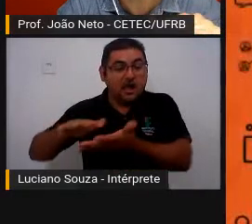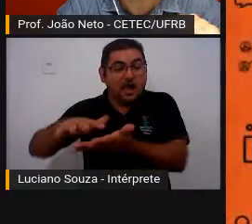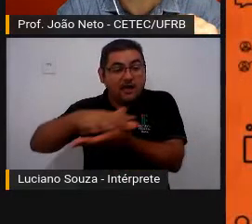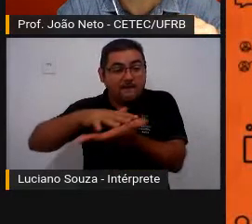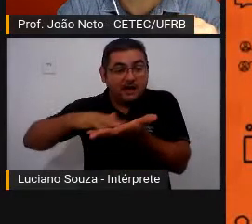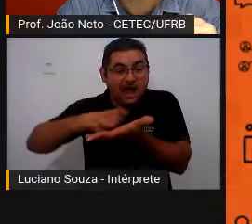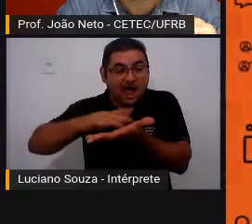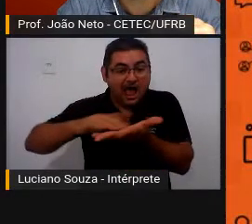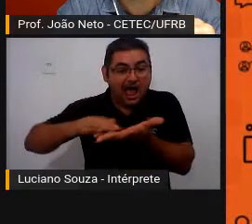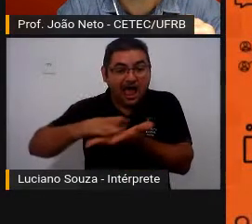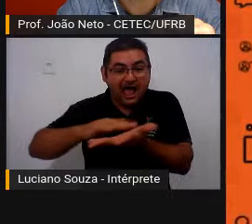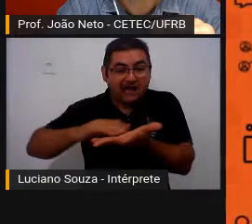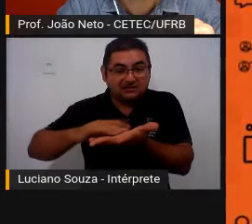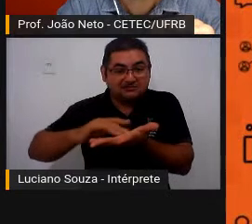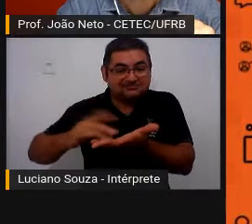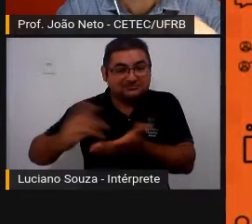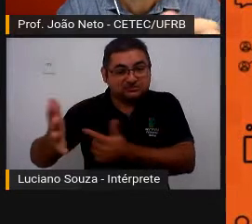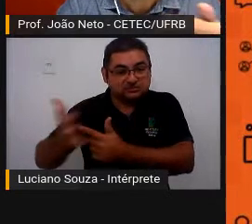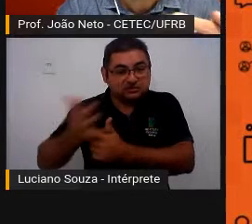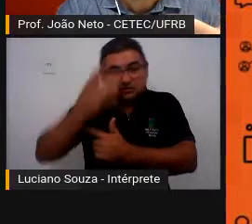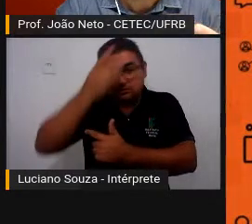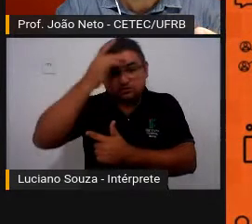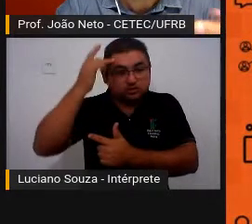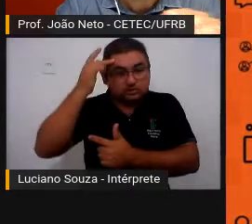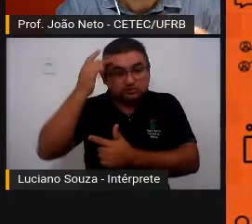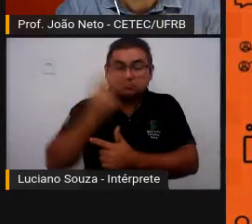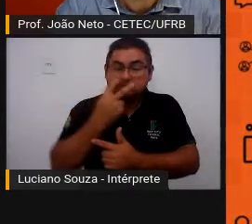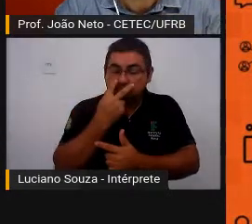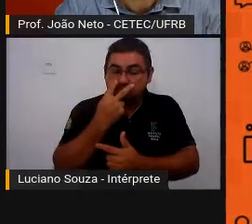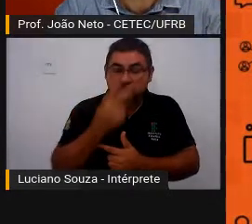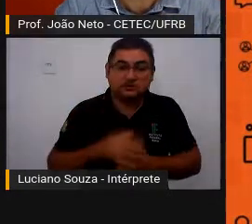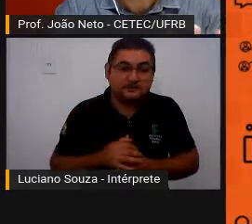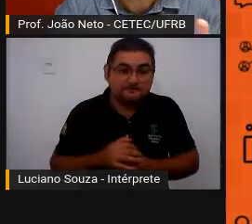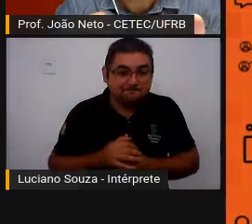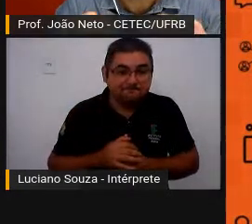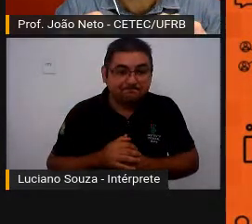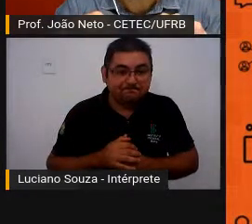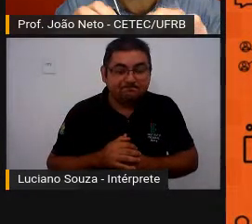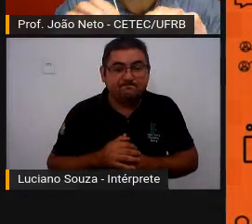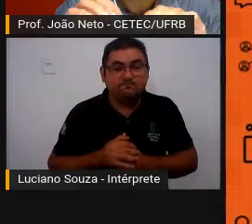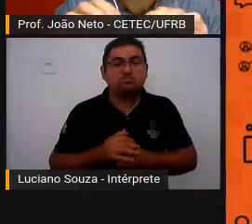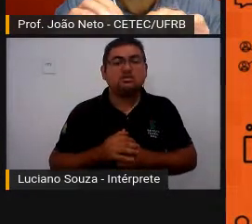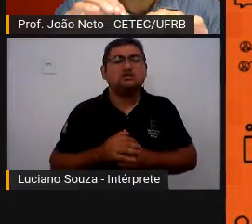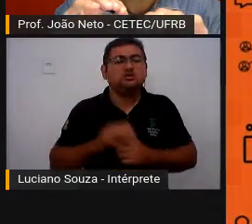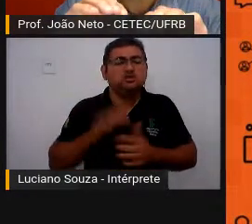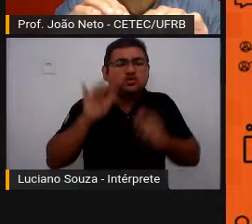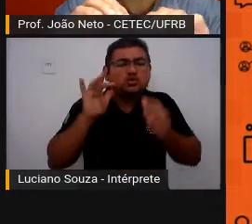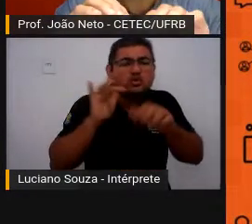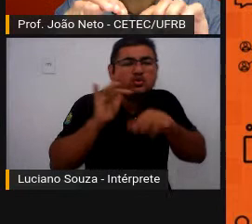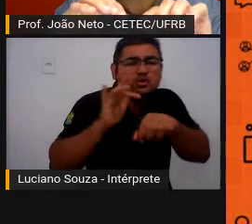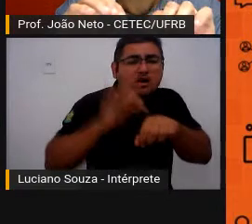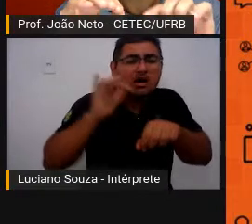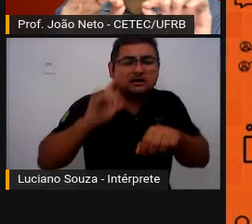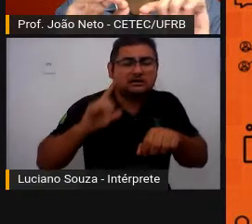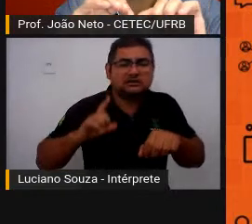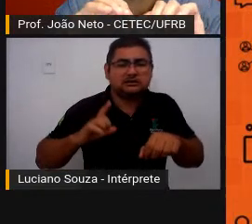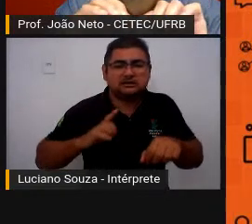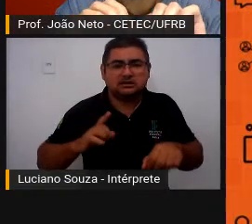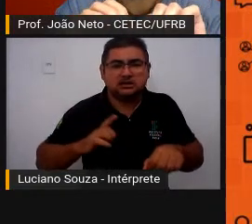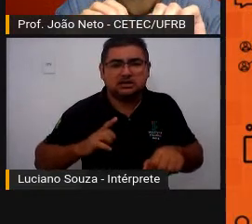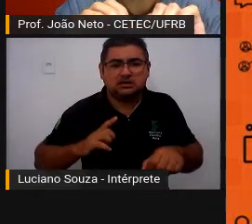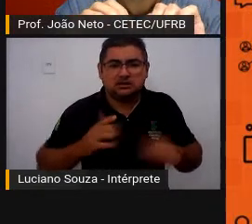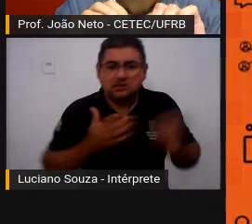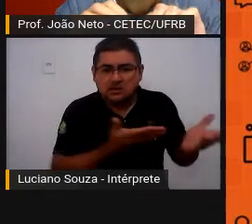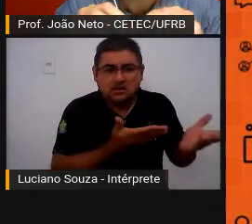pessoas não vivem em e a no caso do toque temos aqui vejam que temos